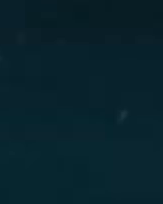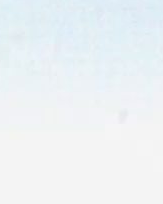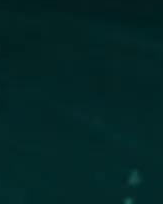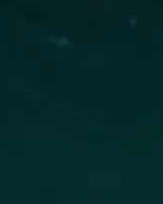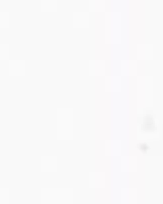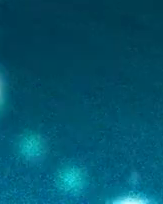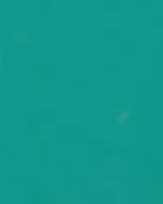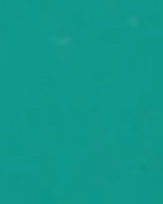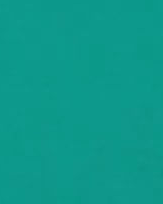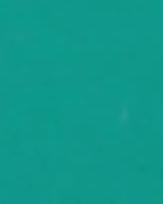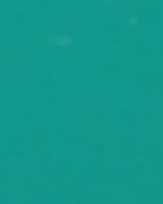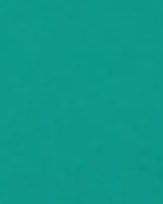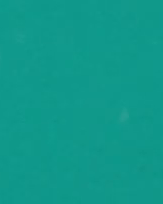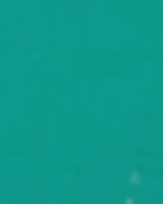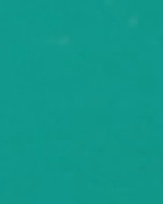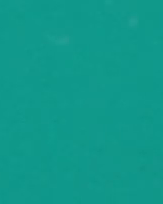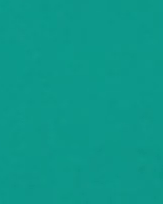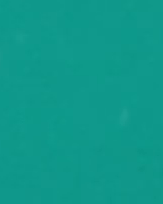Música